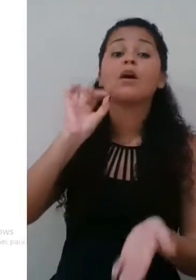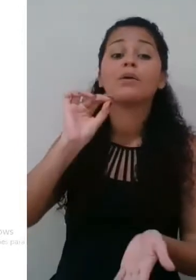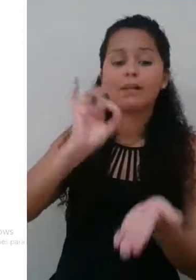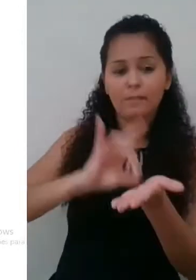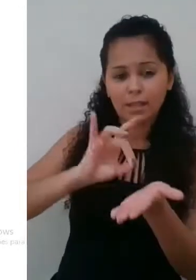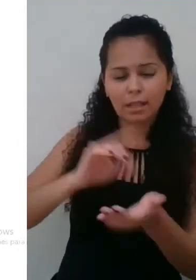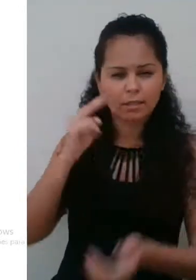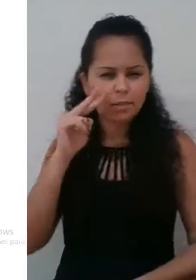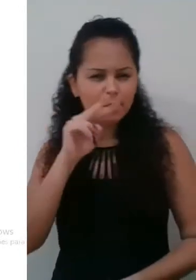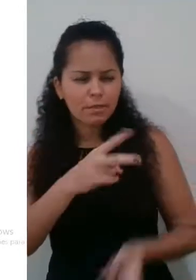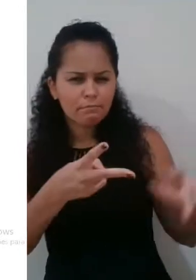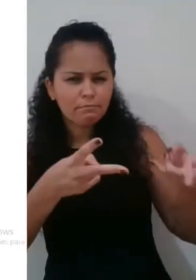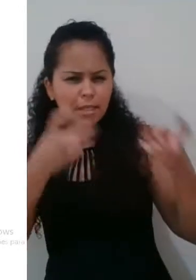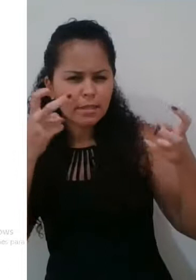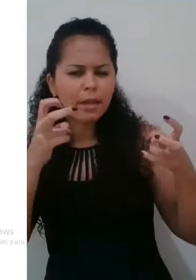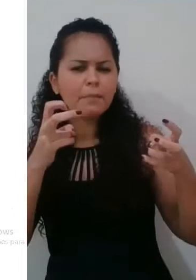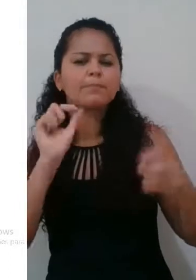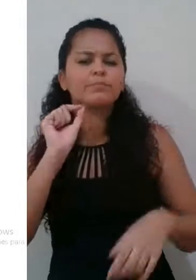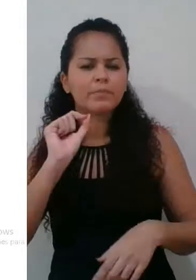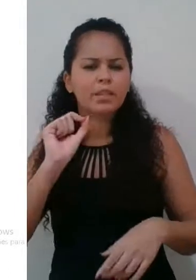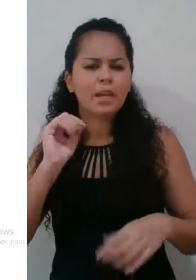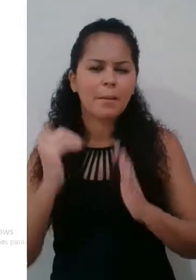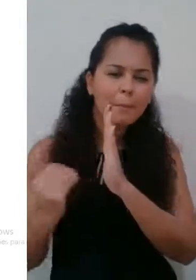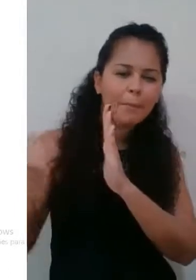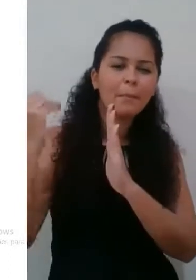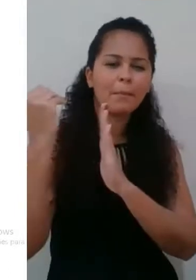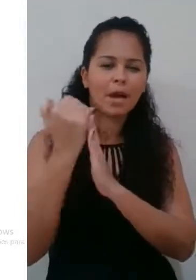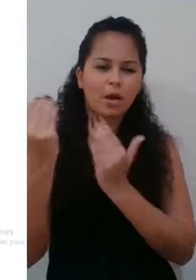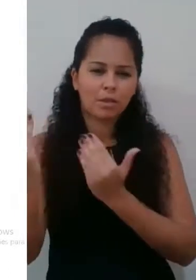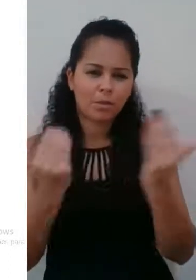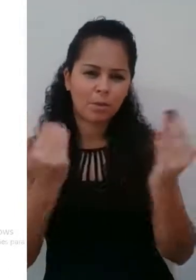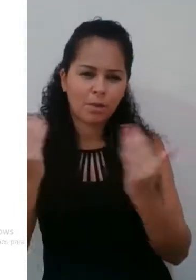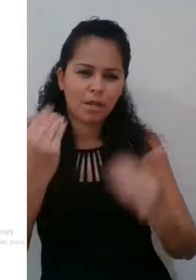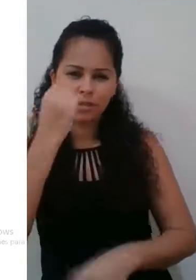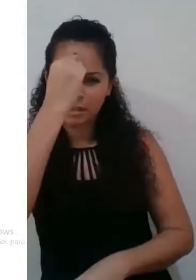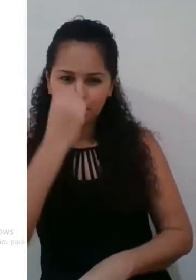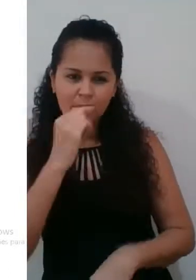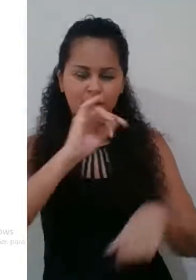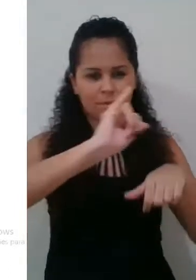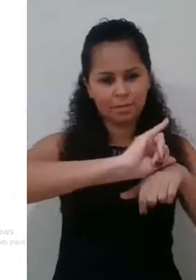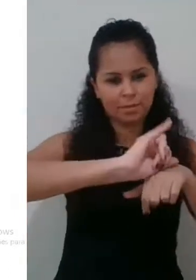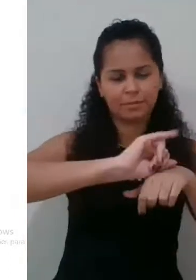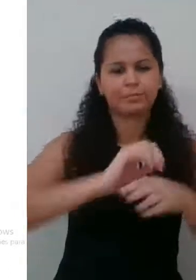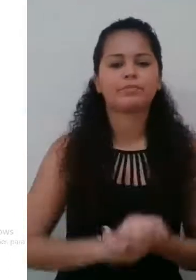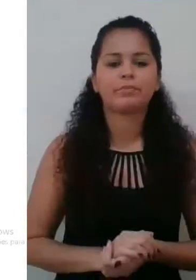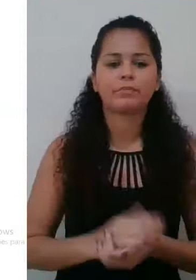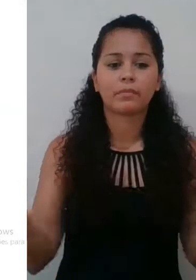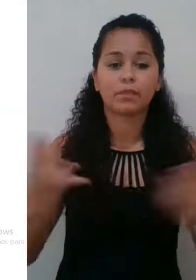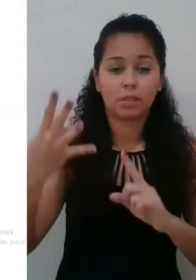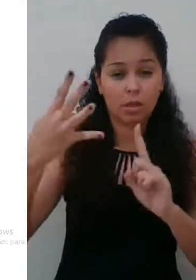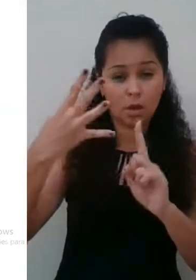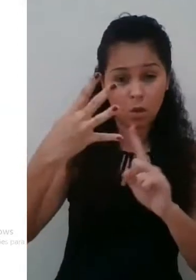gente percebe que a imagem é maior do que o objeto. Quarta situação, objeto situado